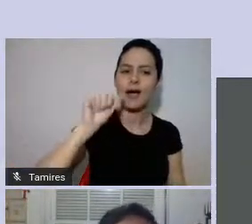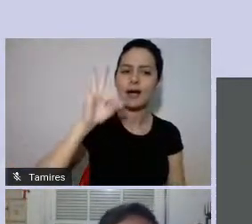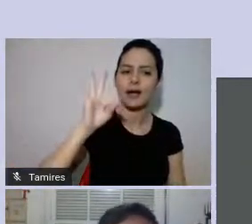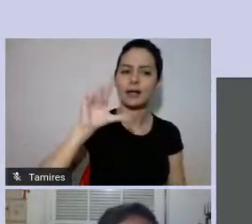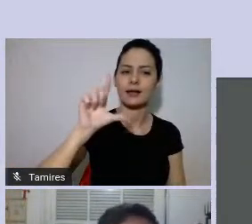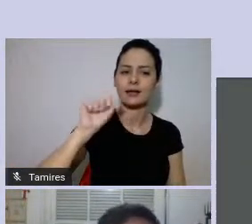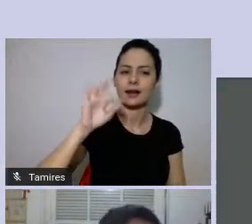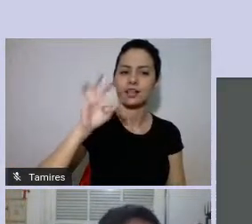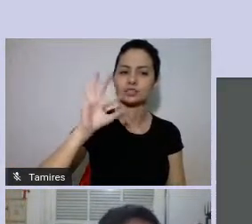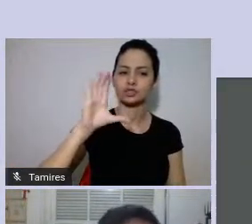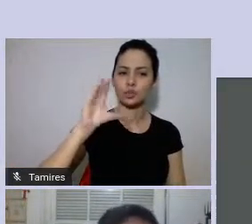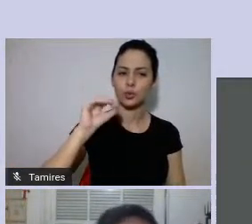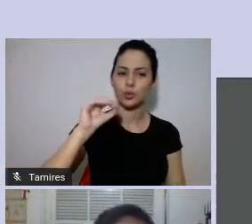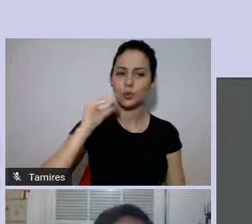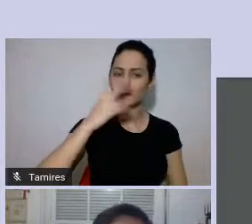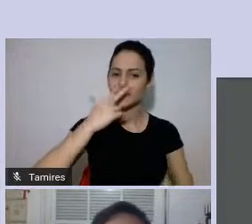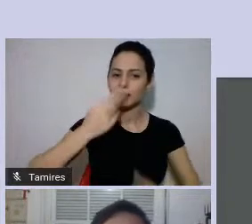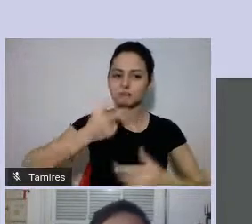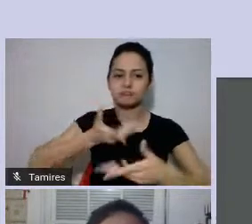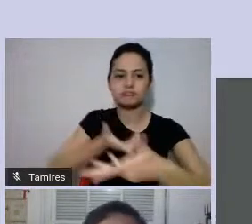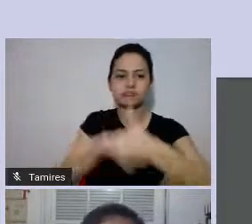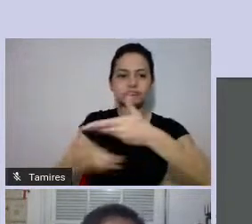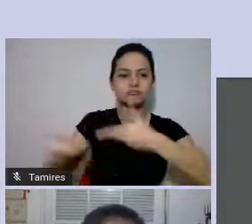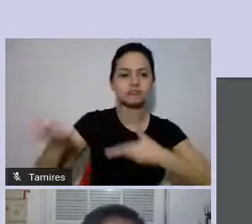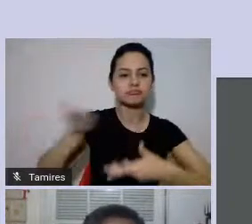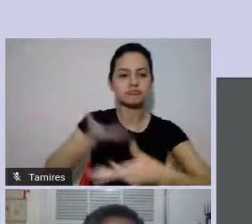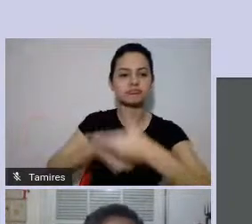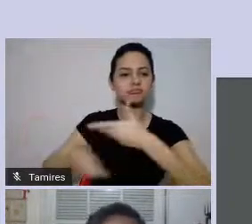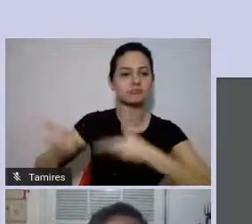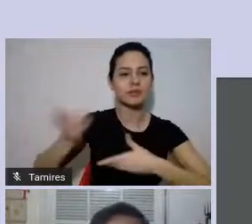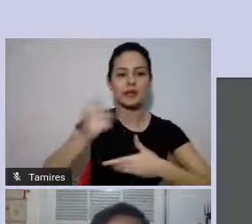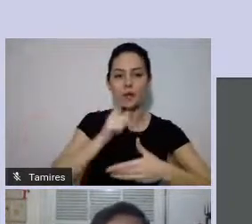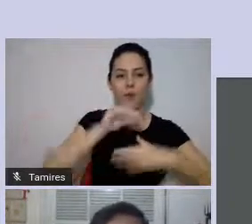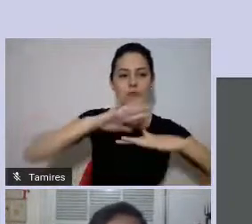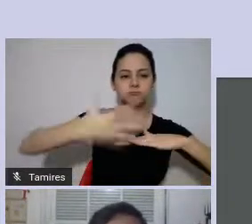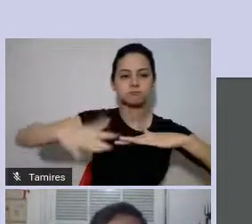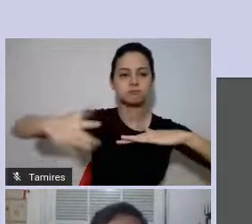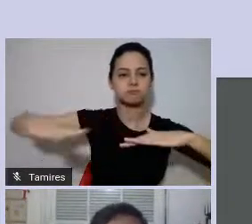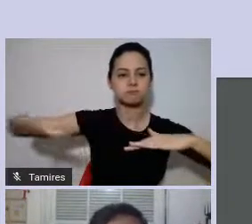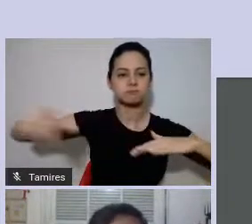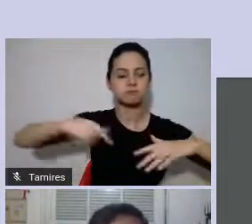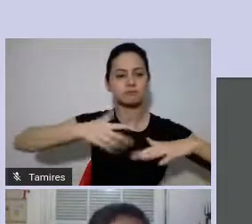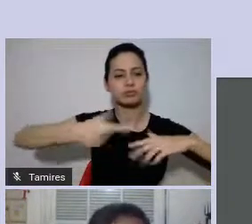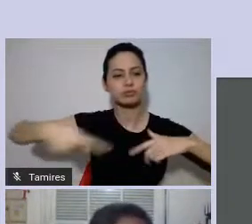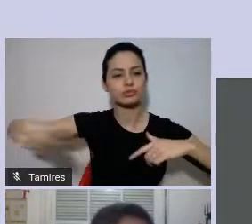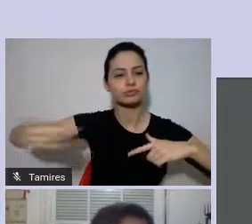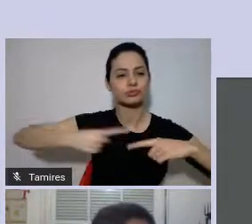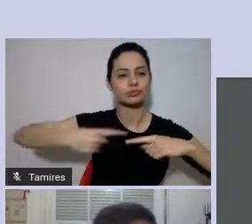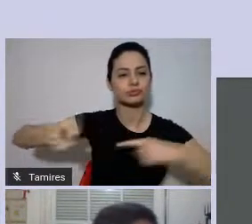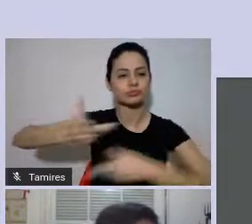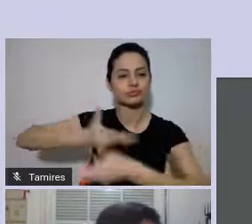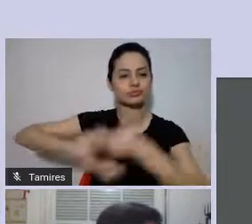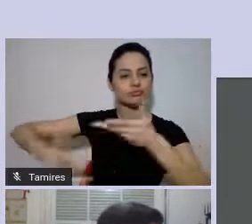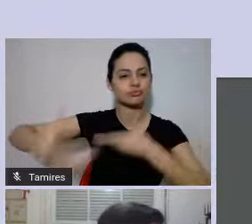espaço de vínculo entre espaços e vínculo entre culturas. Por isso que esse é um dos elementos